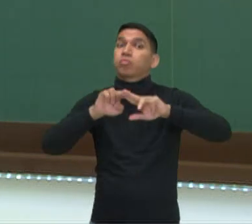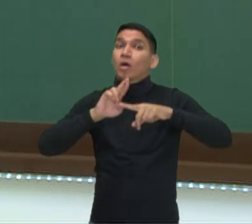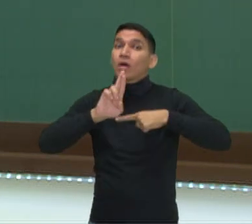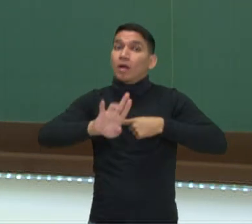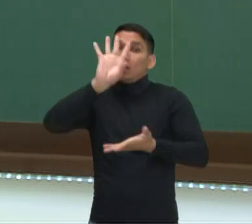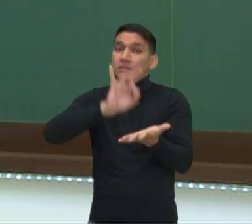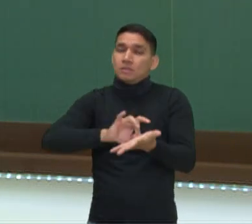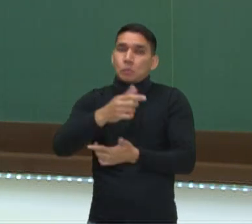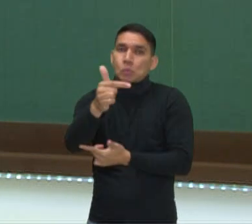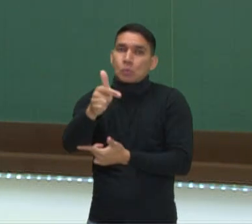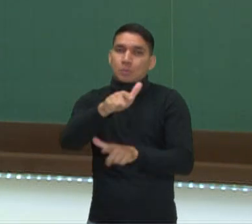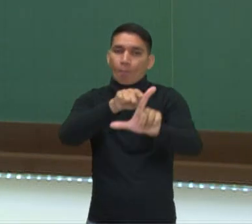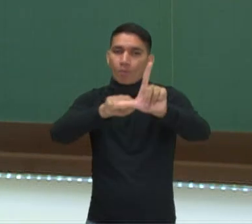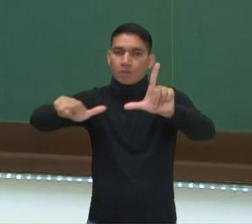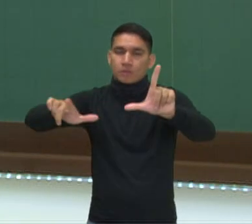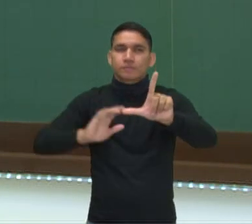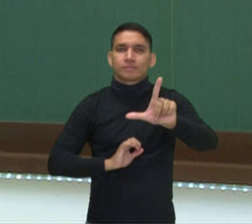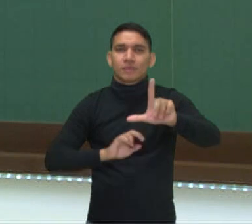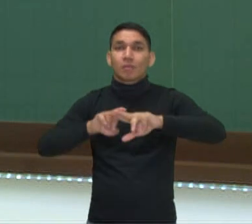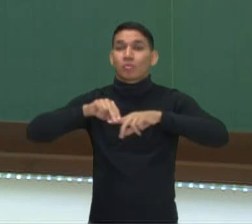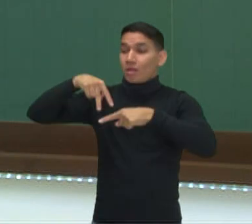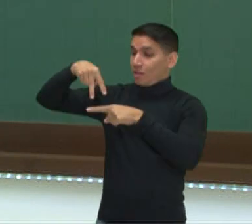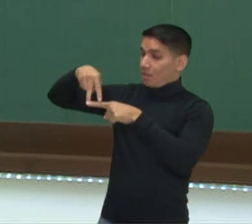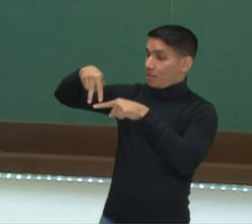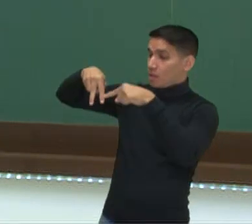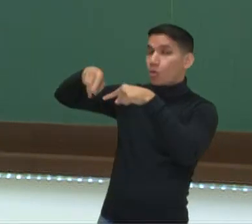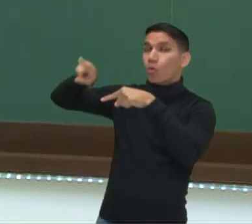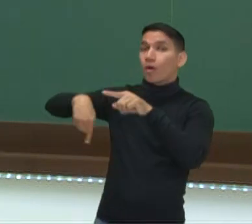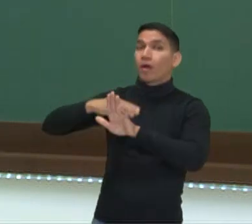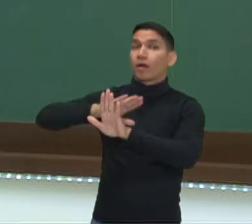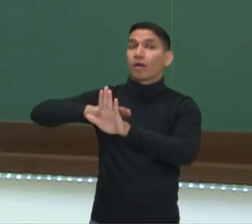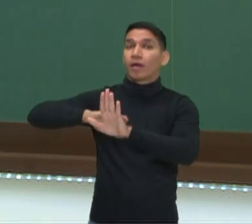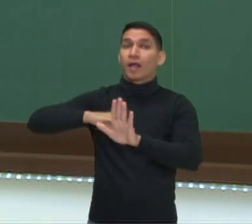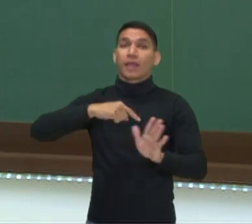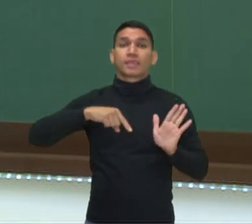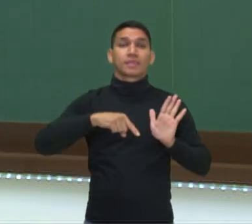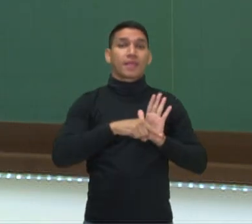né? Significa que o meu delta era um número negativo.